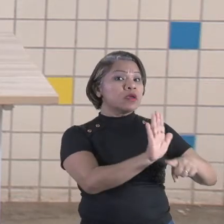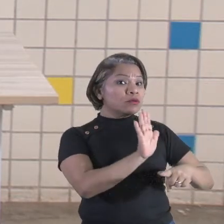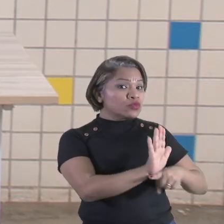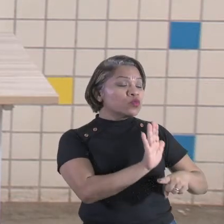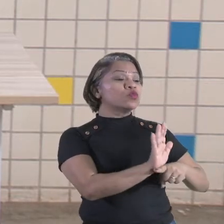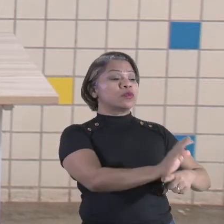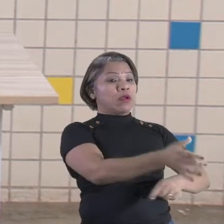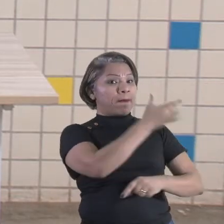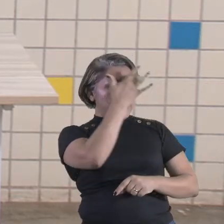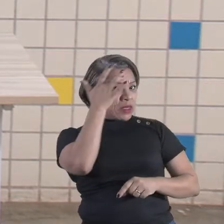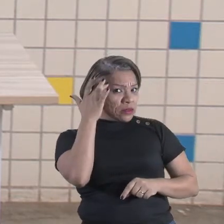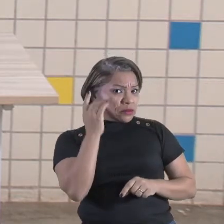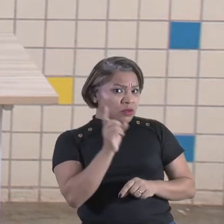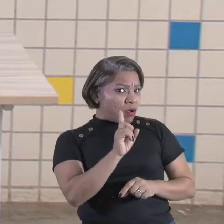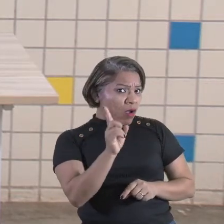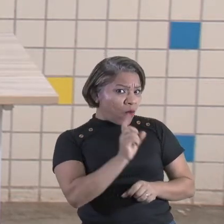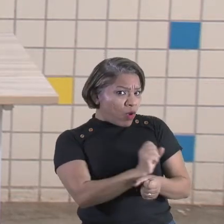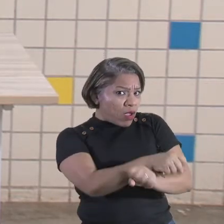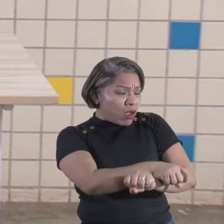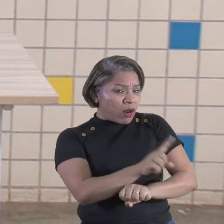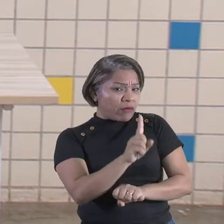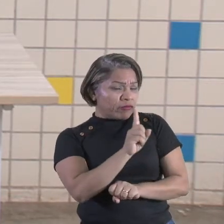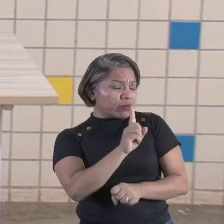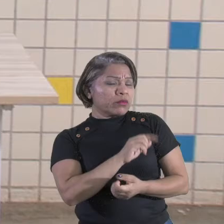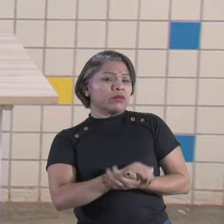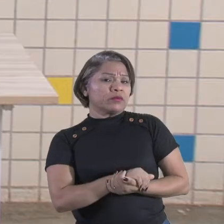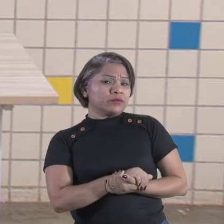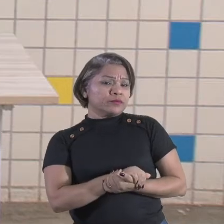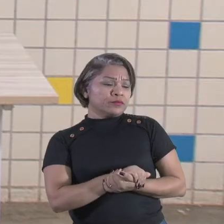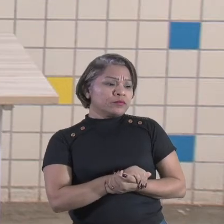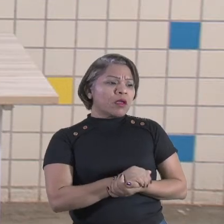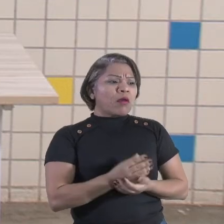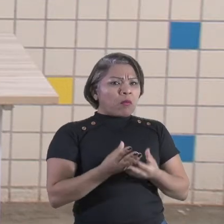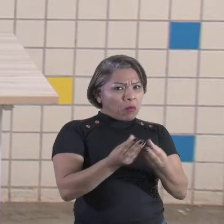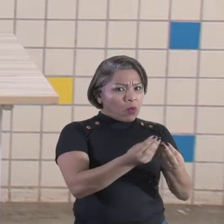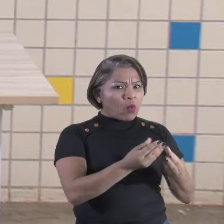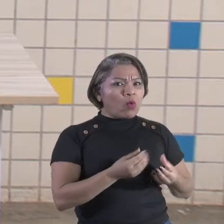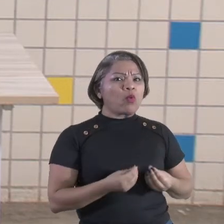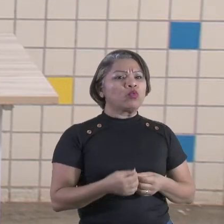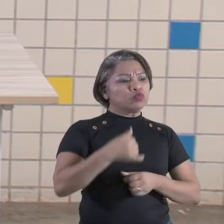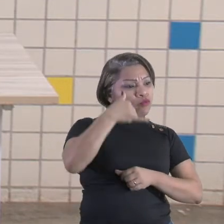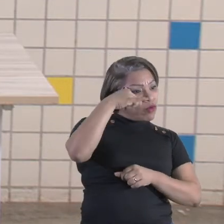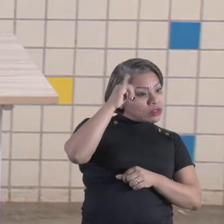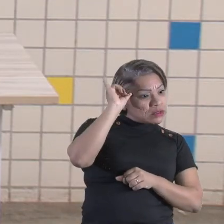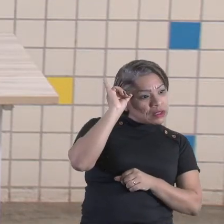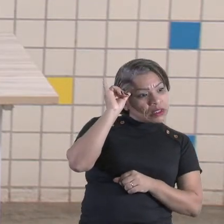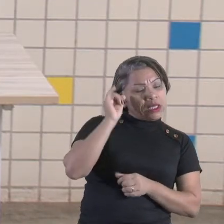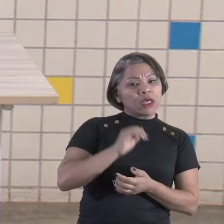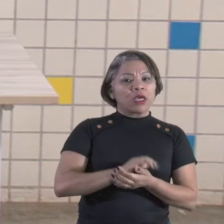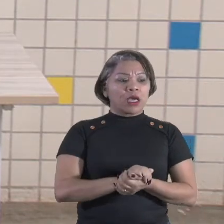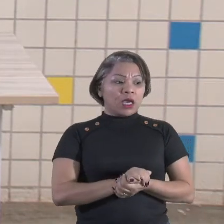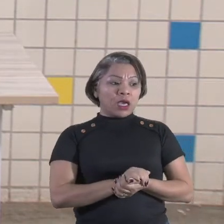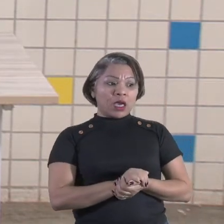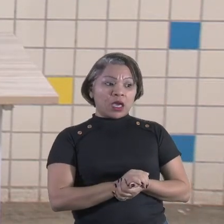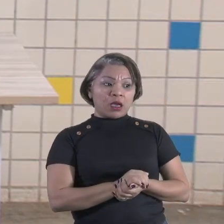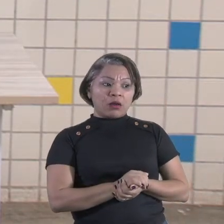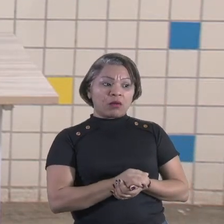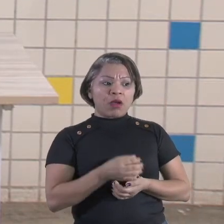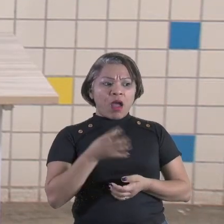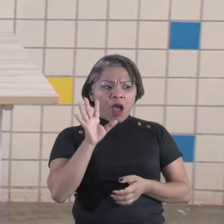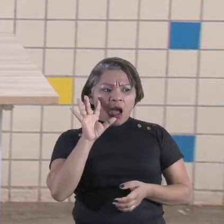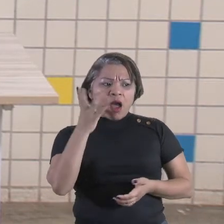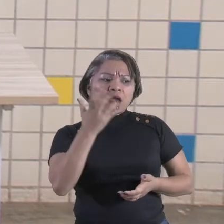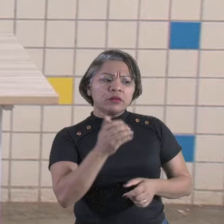muitos fazendeiros que que decidiram por dar alforria para seus